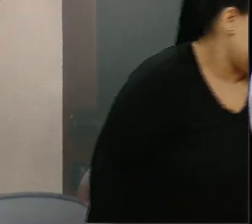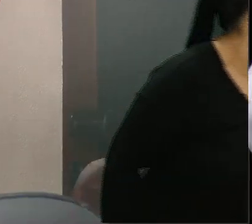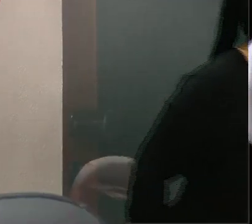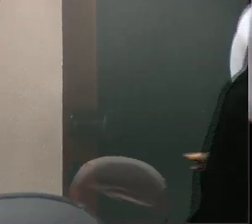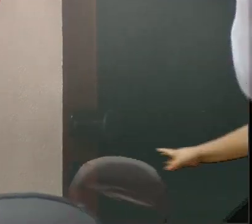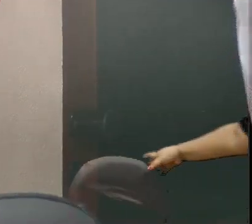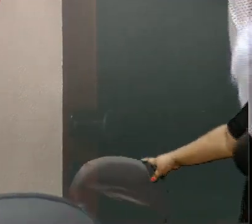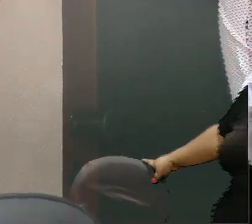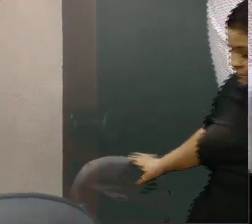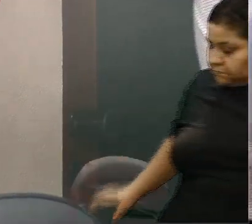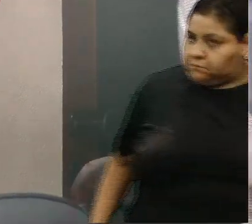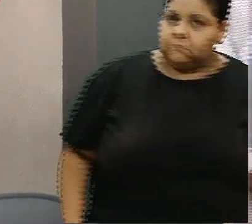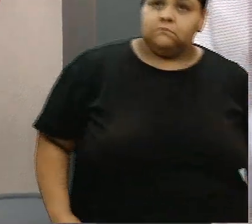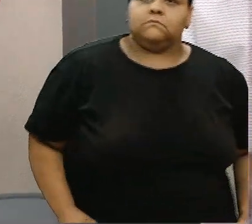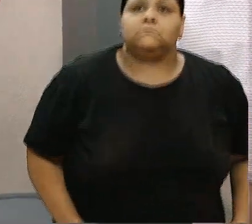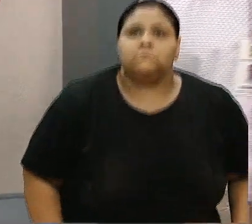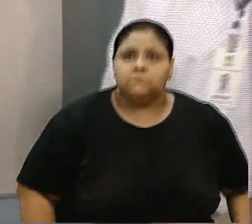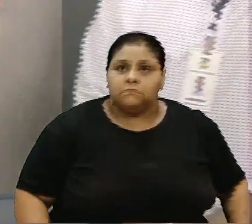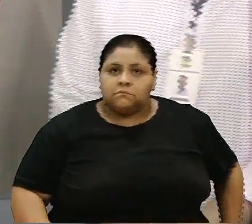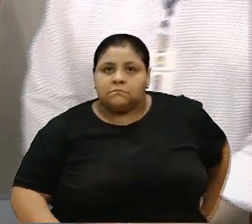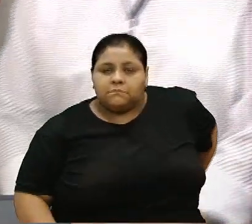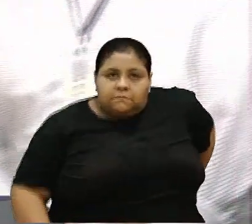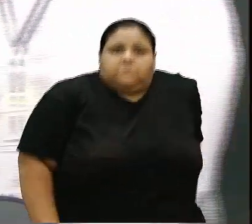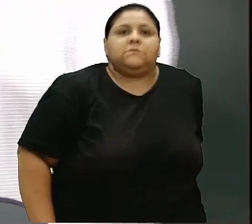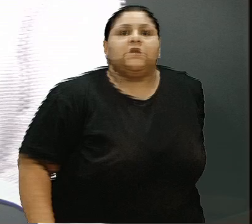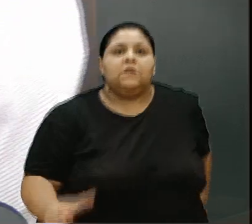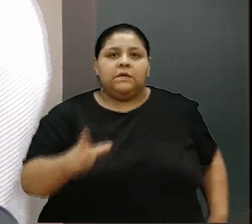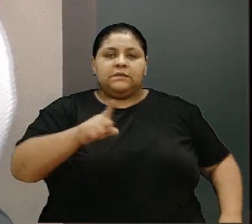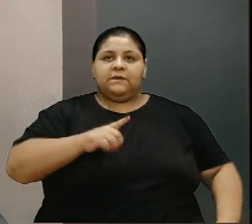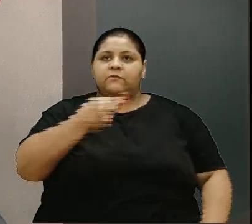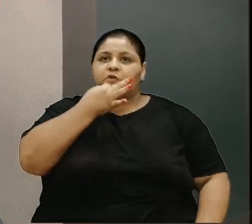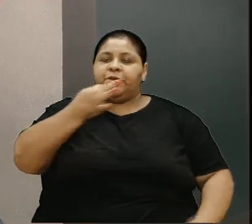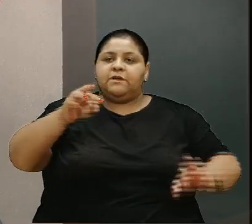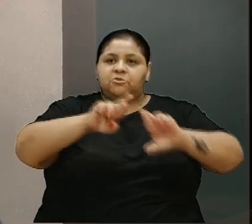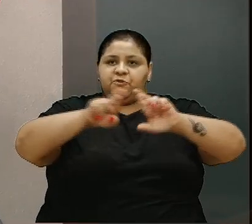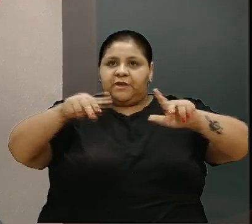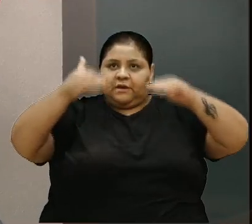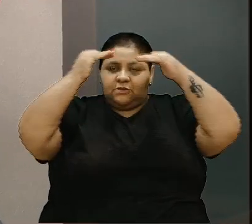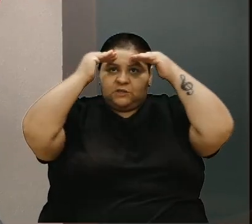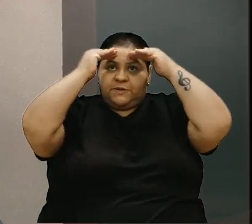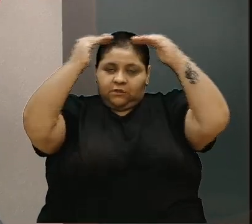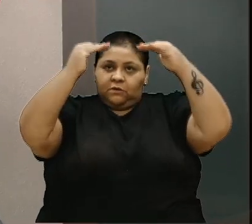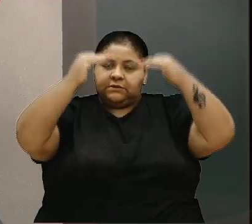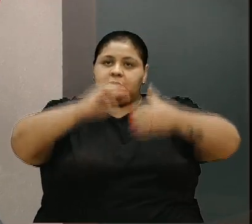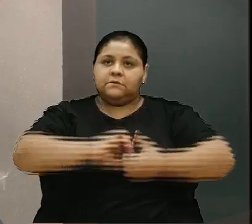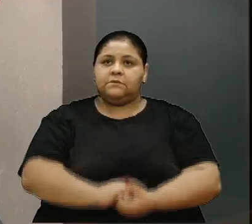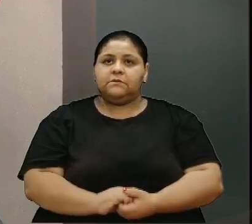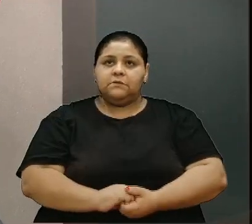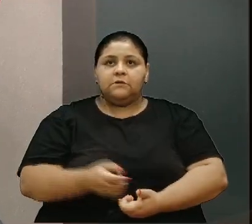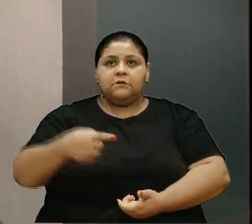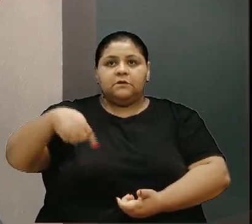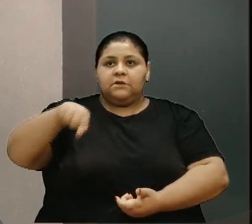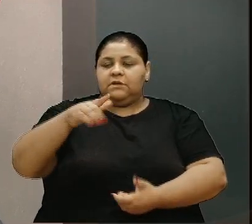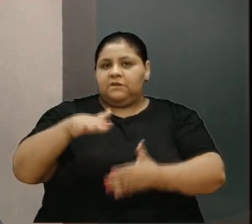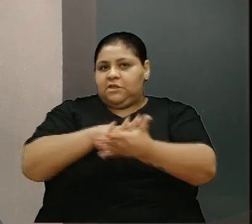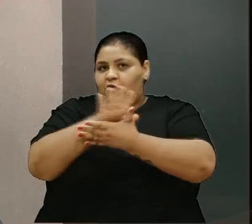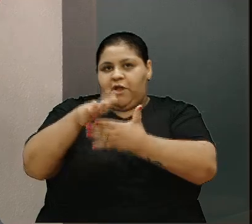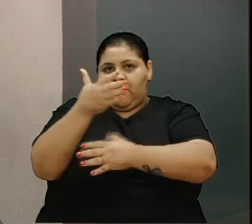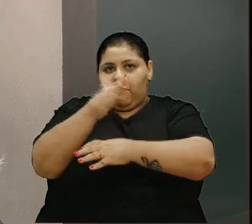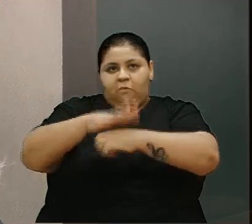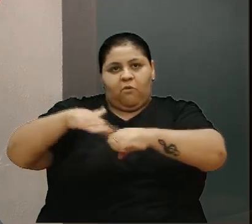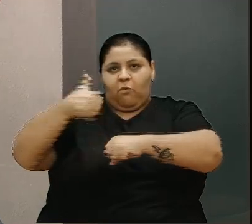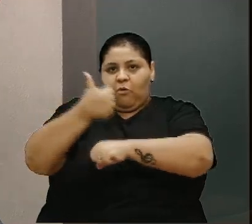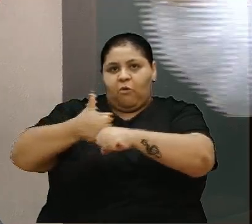nossa divergência republicana, respeitosa. Eu digo, nenhum de nós quer dar golpe